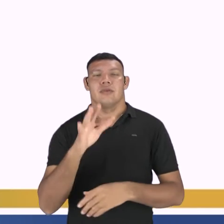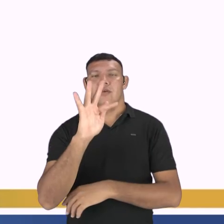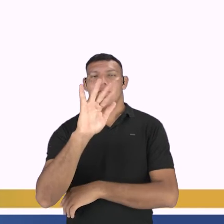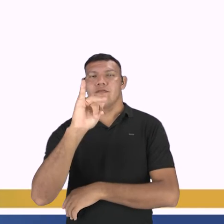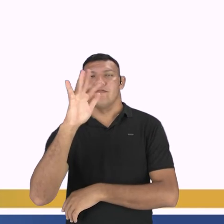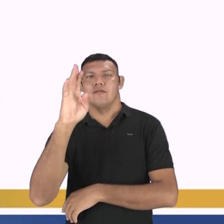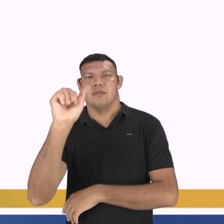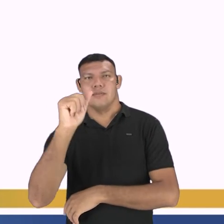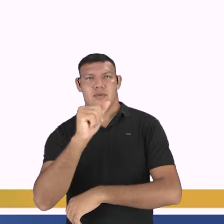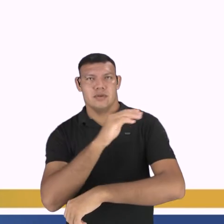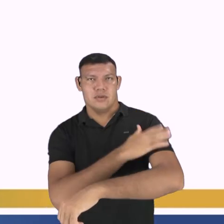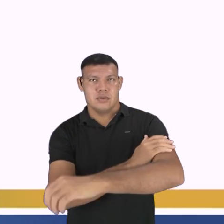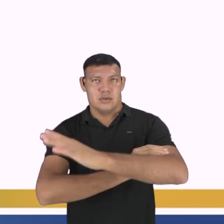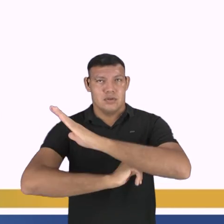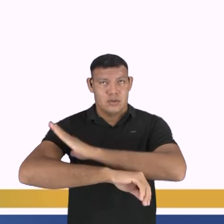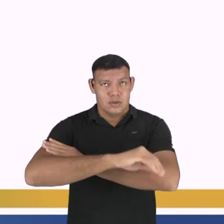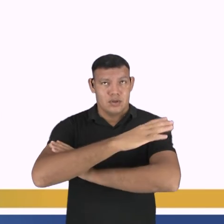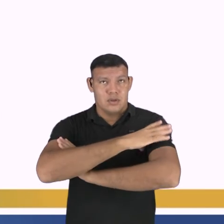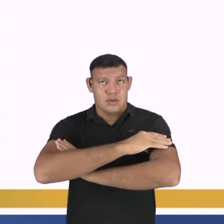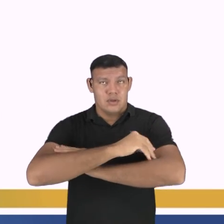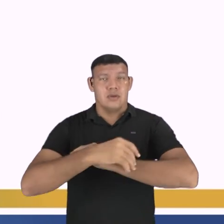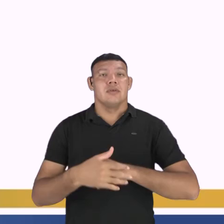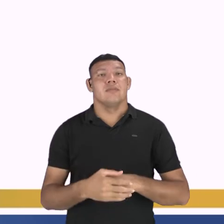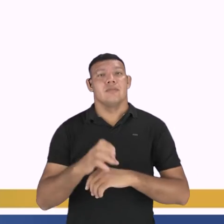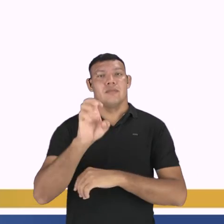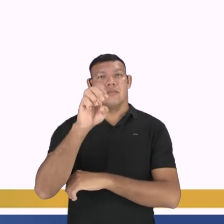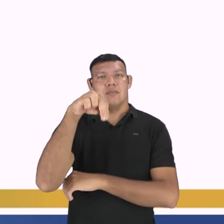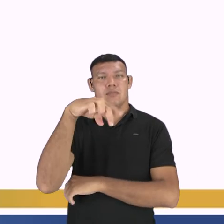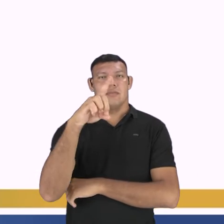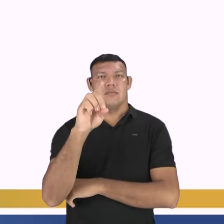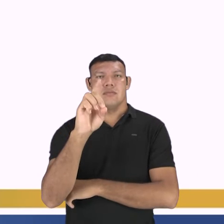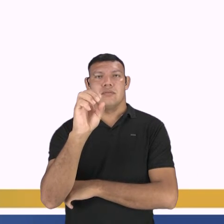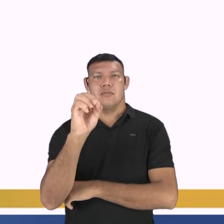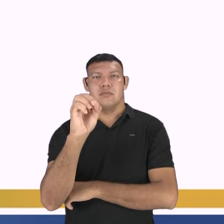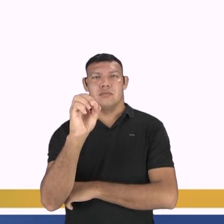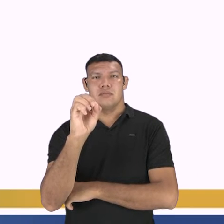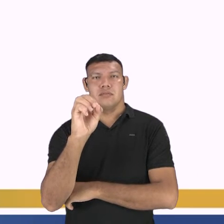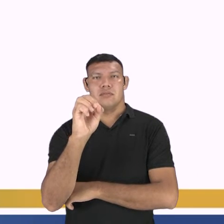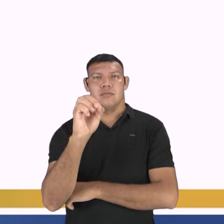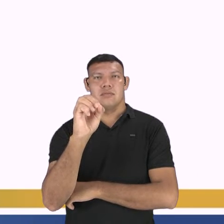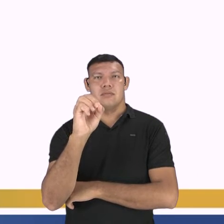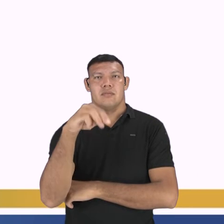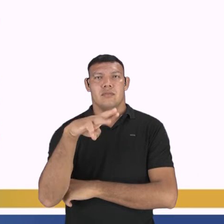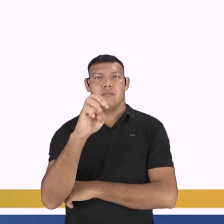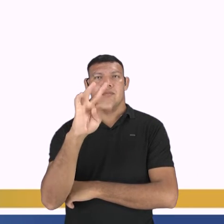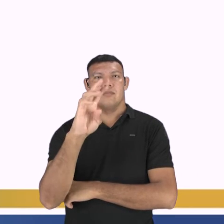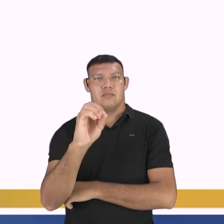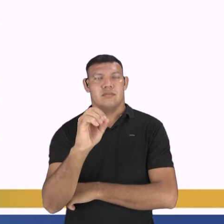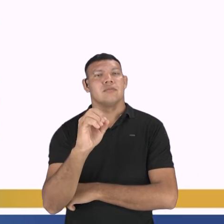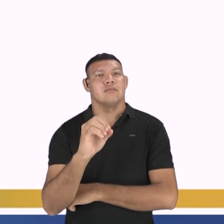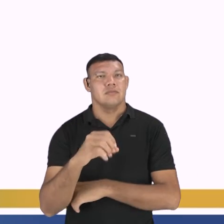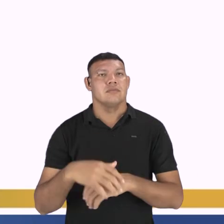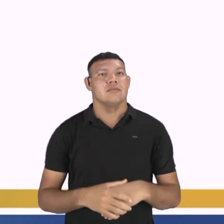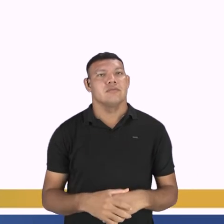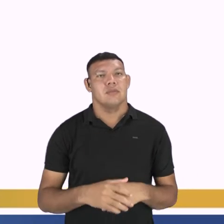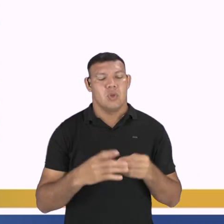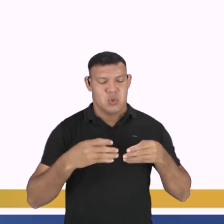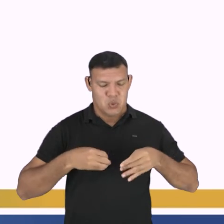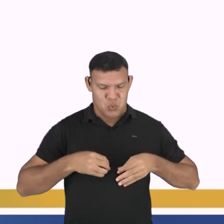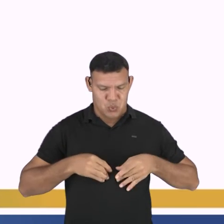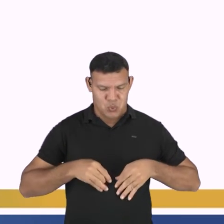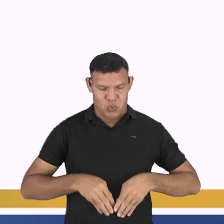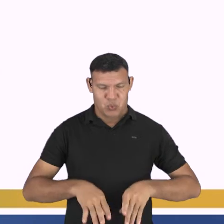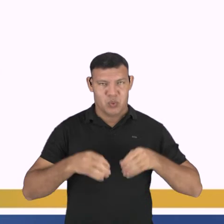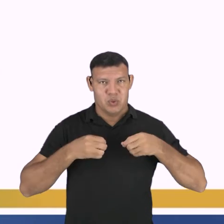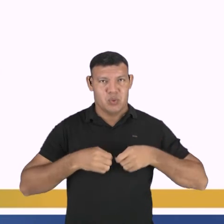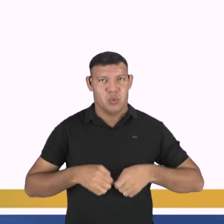musculares lisas. Já a mais interna é chamada de endométrio e destaca-se por ser perdida, ela descama, né, e é perdida